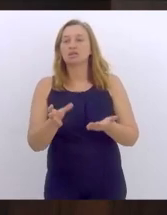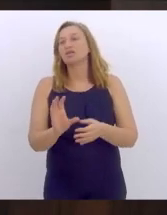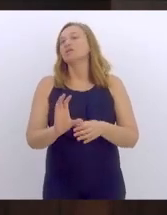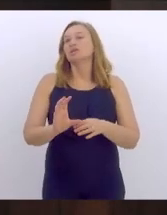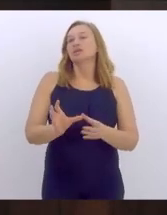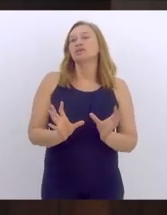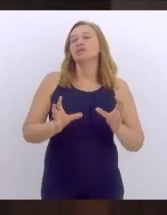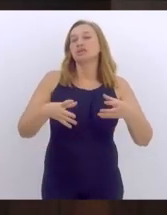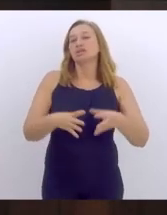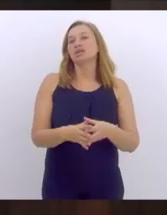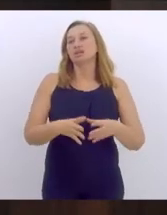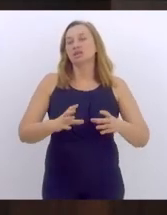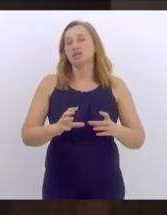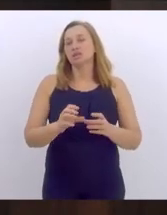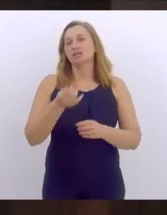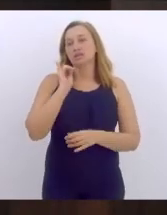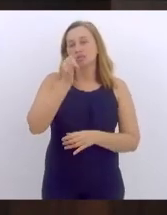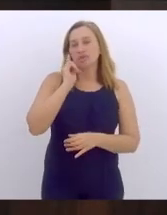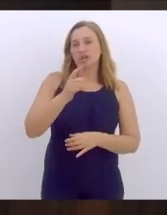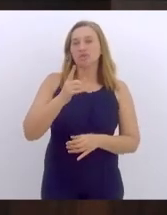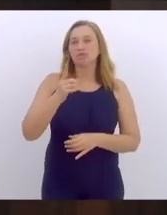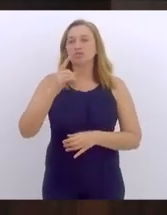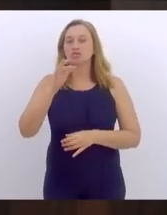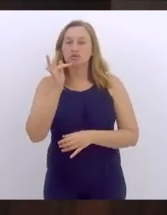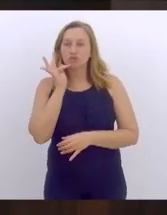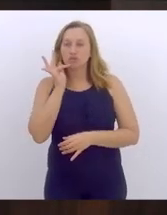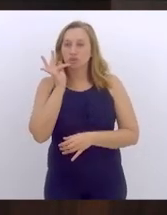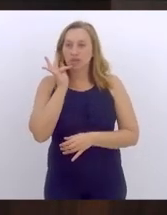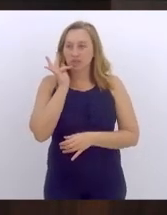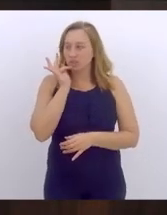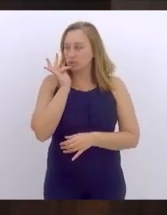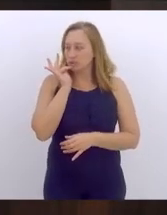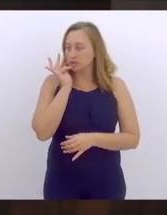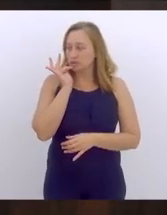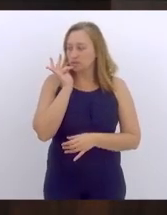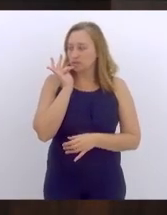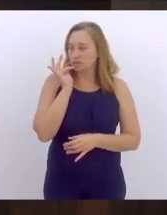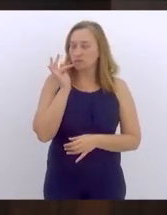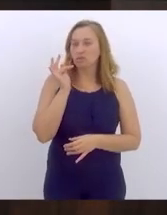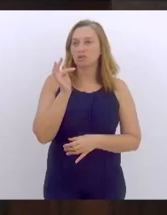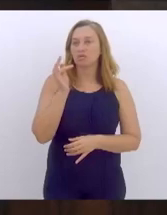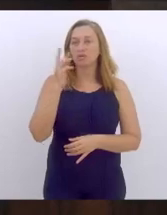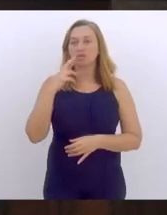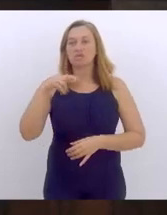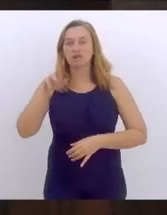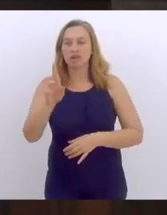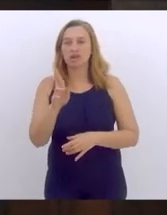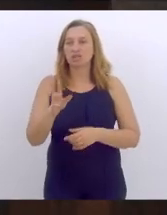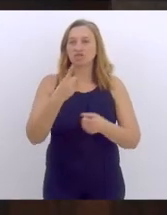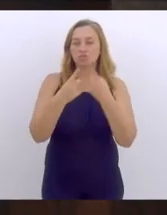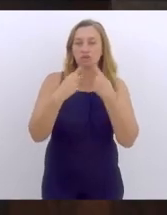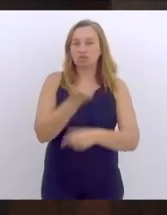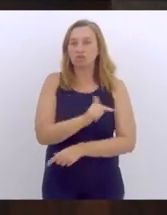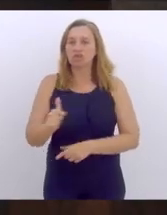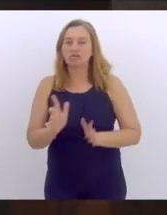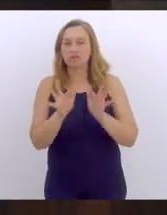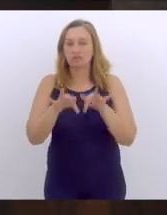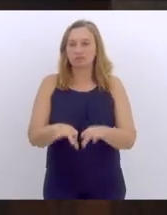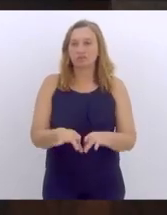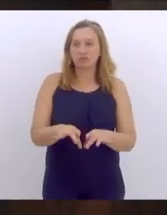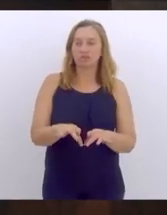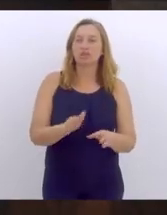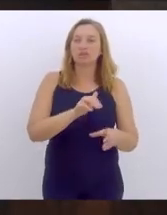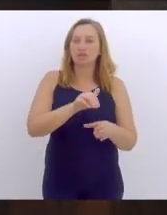Defesa civil favorável. Relator, deputado Jorge Felipe Neto e Rosenberg Reis. Em discussão, não havendo que queira discutir, encerrada a